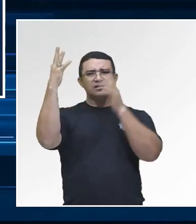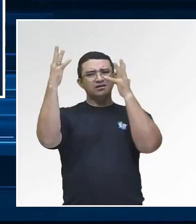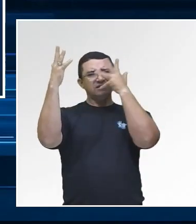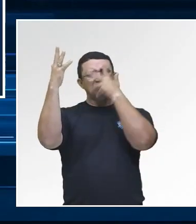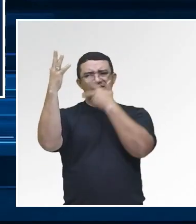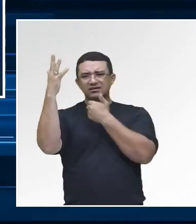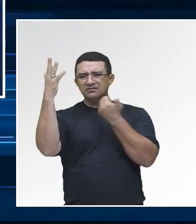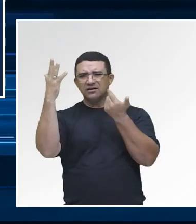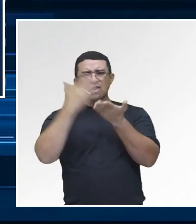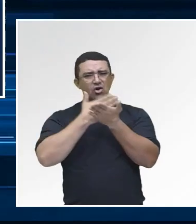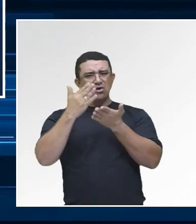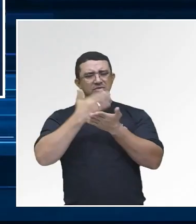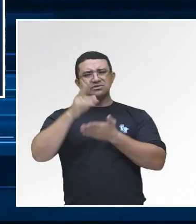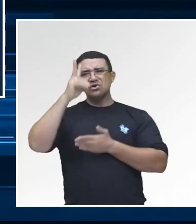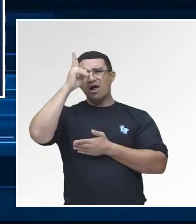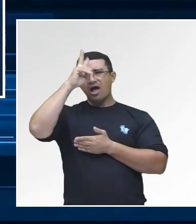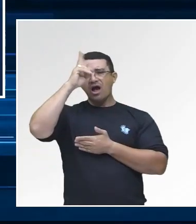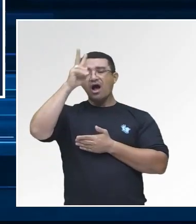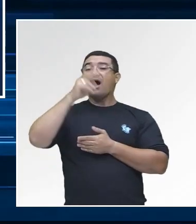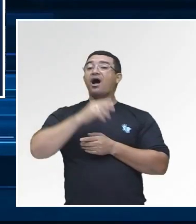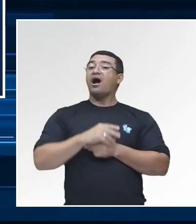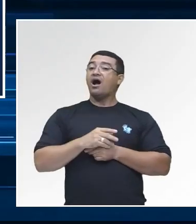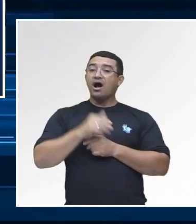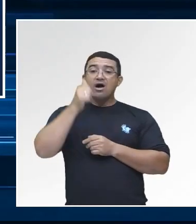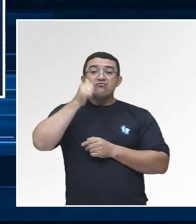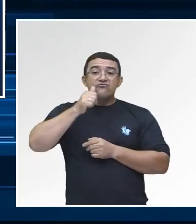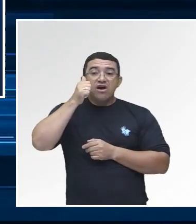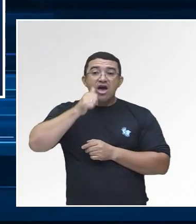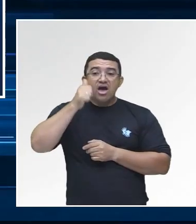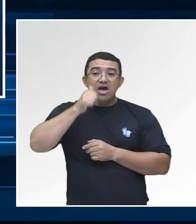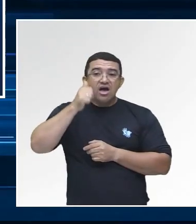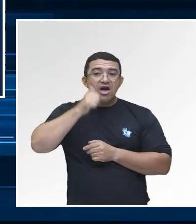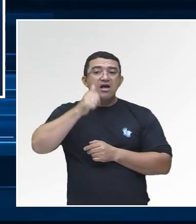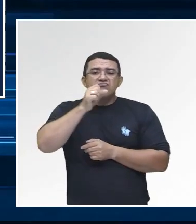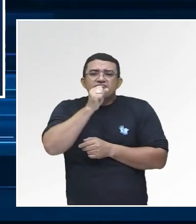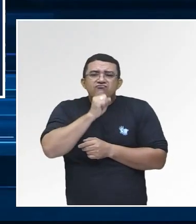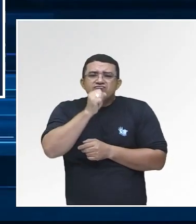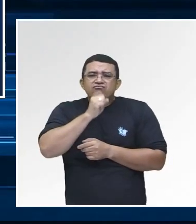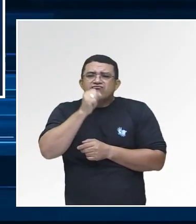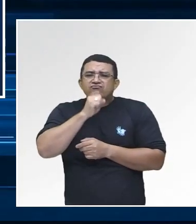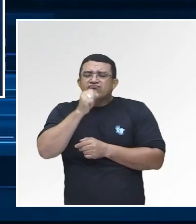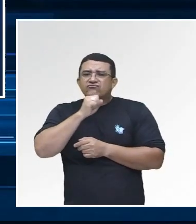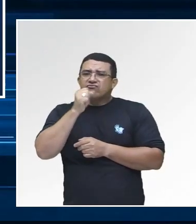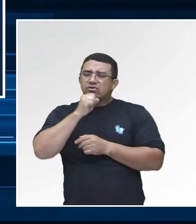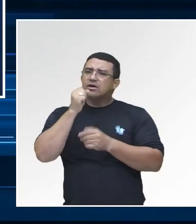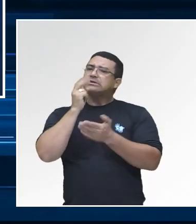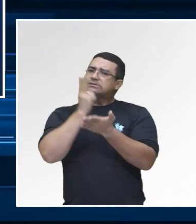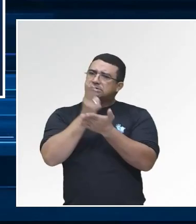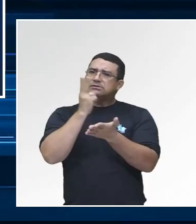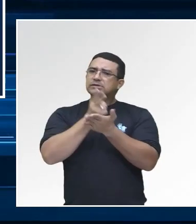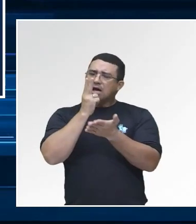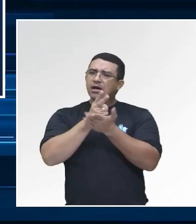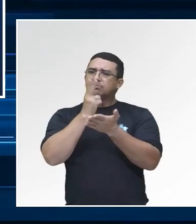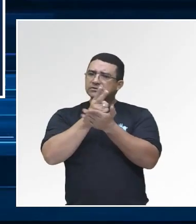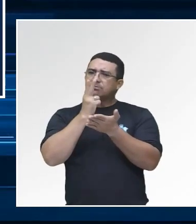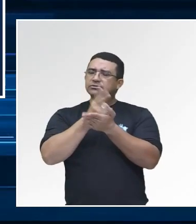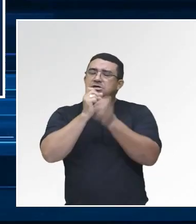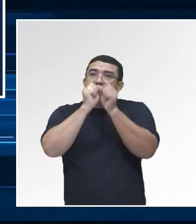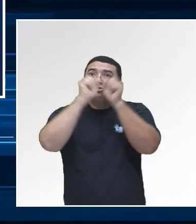nos lembrar de uma vizinha de meia idade que todas as manhãs estava ao pé da árvore com um